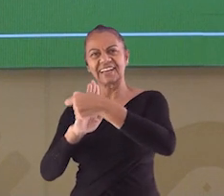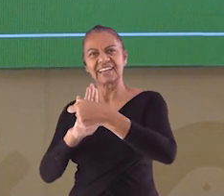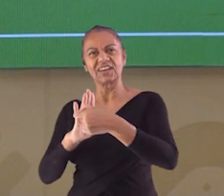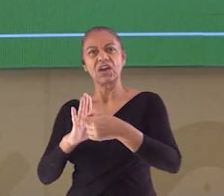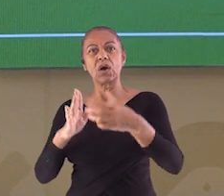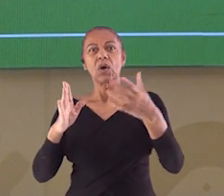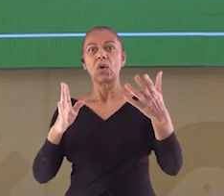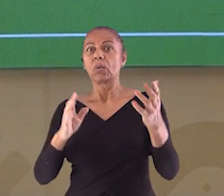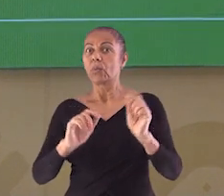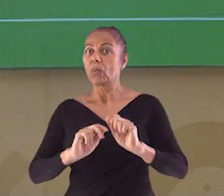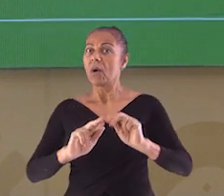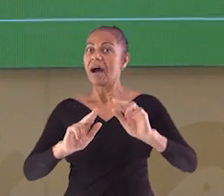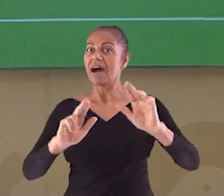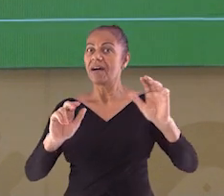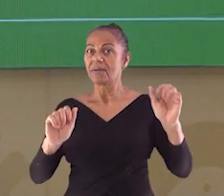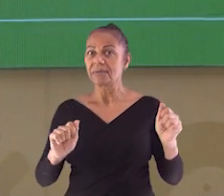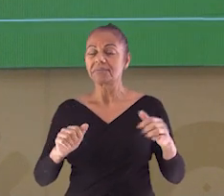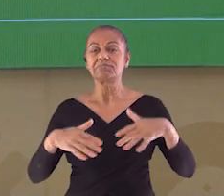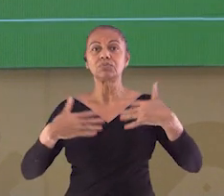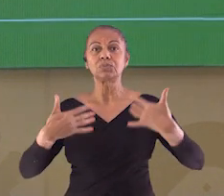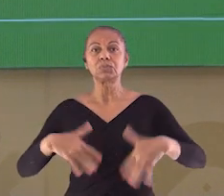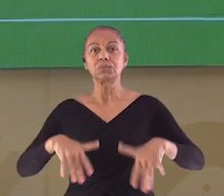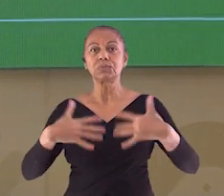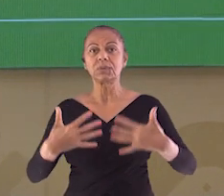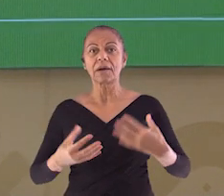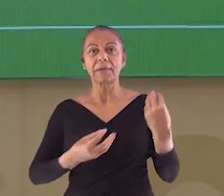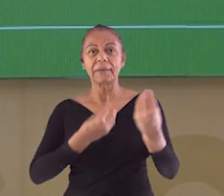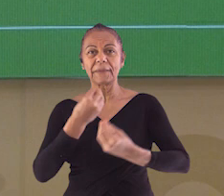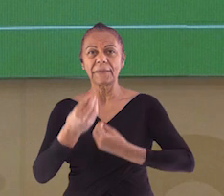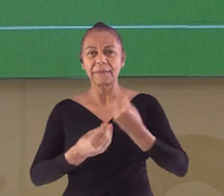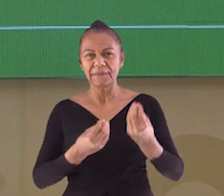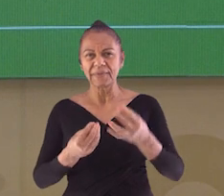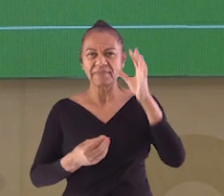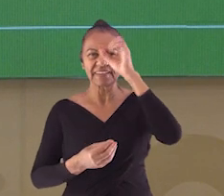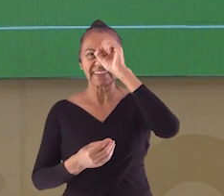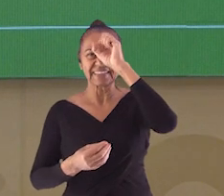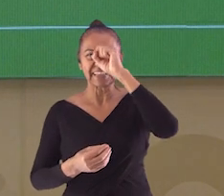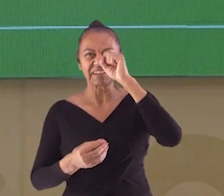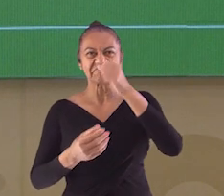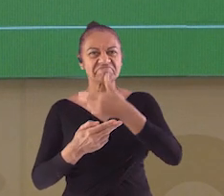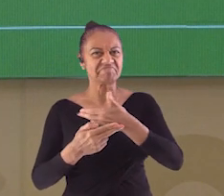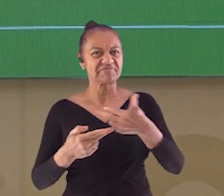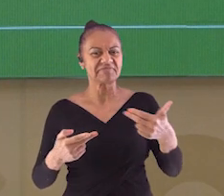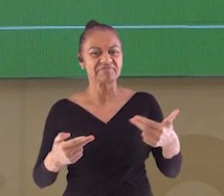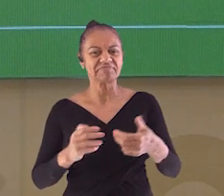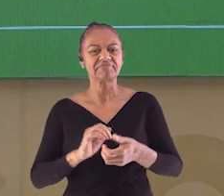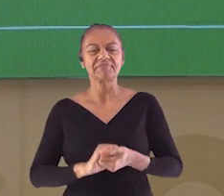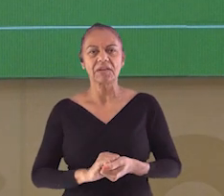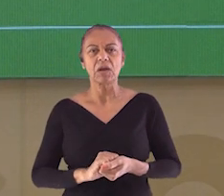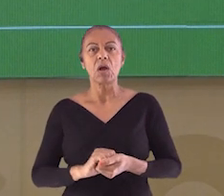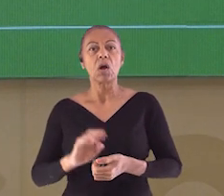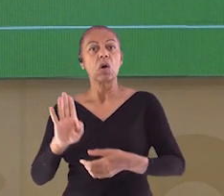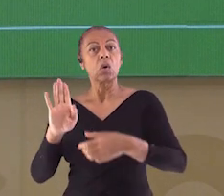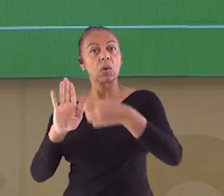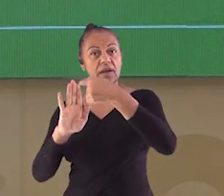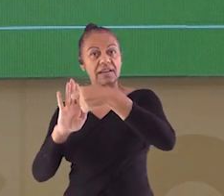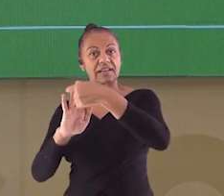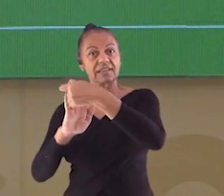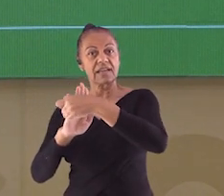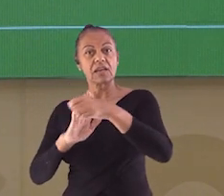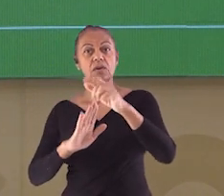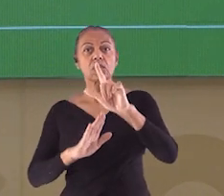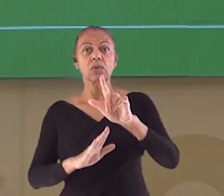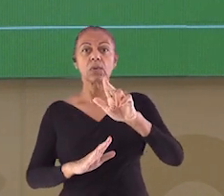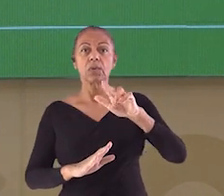muita coisa e nossa aula está chegando ao fim. Bom, pessoal, gostaram da aula A Contagem do Tempo, o calendário